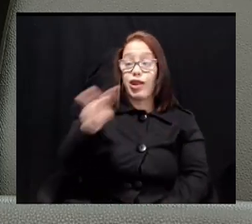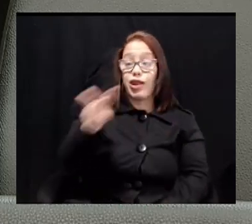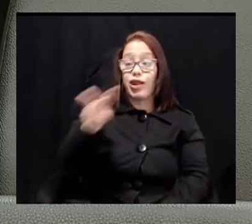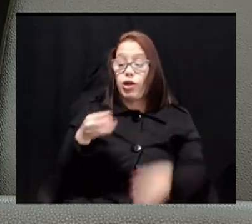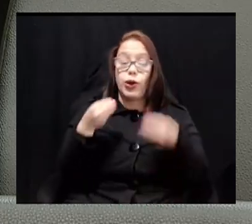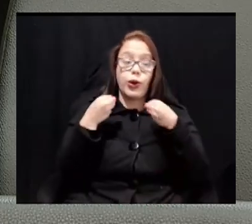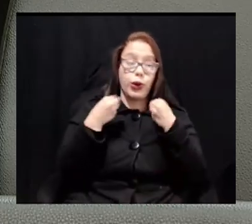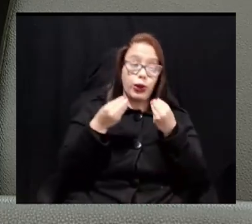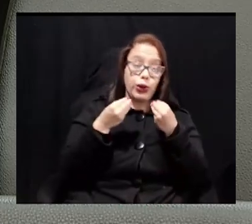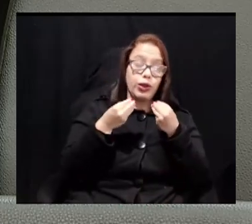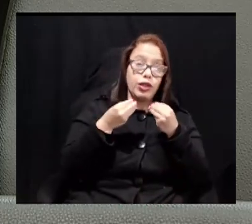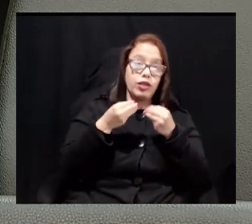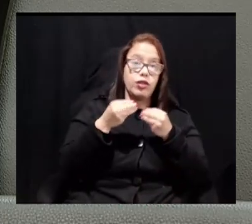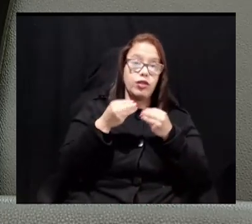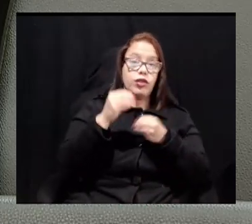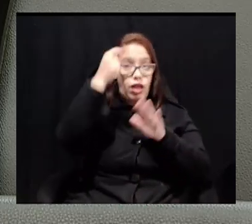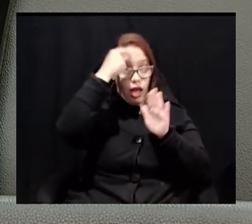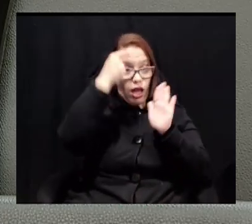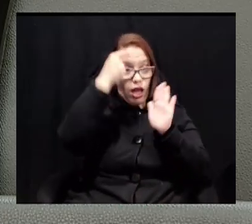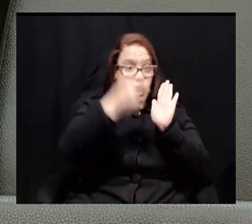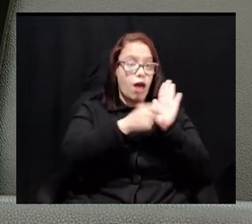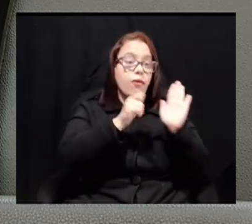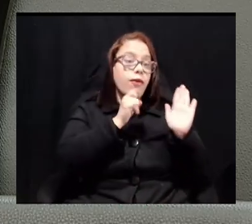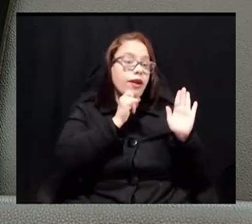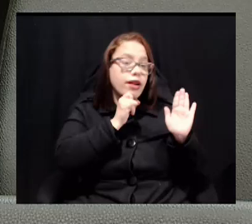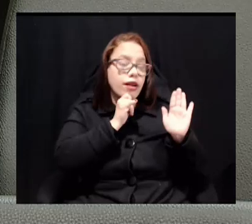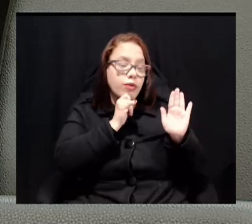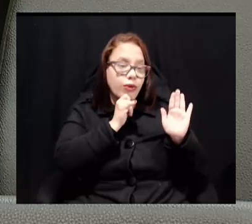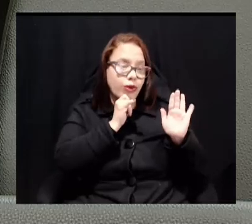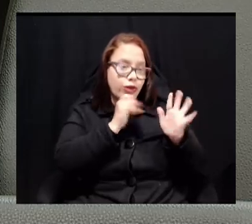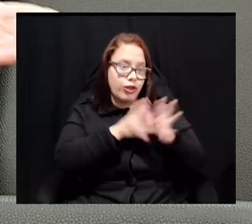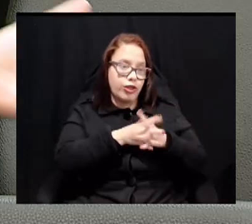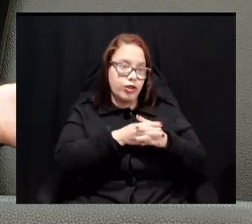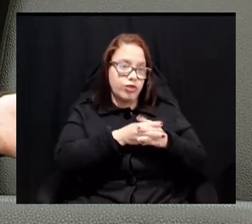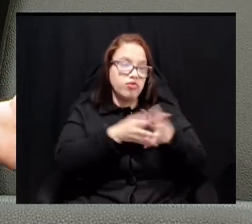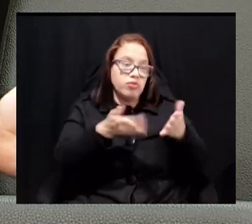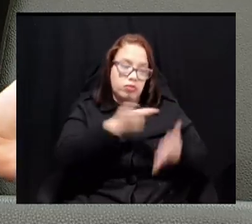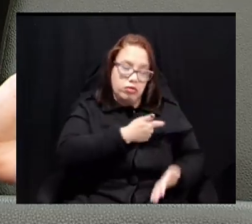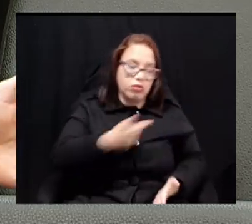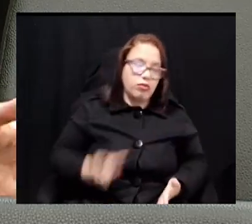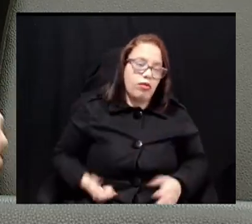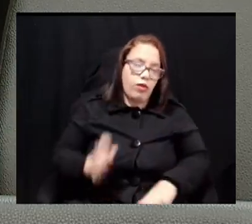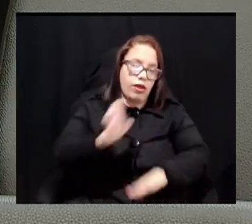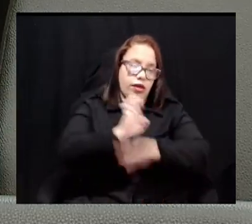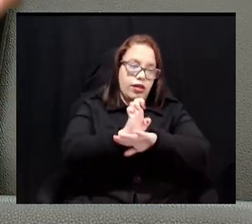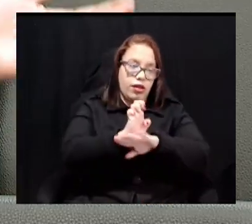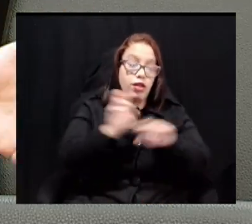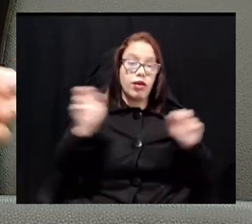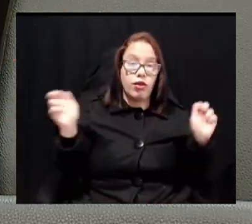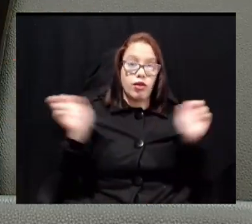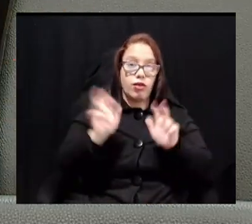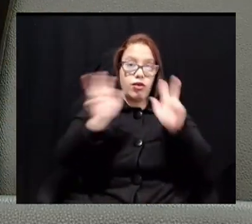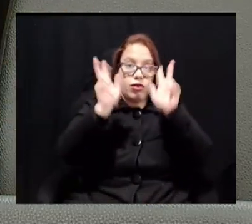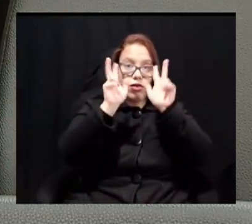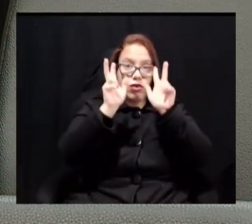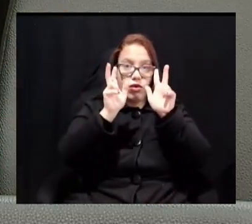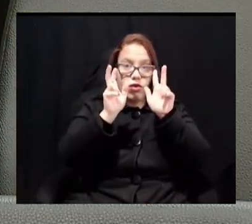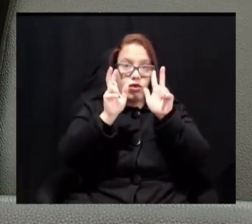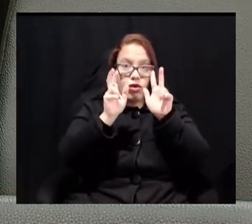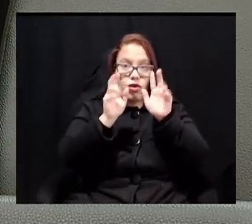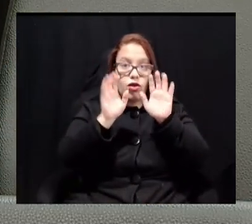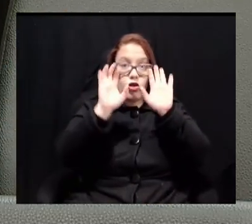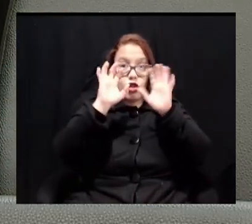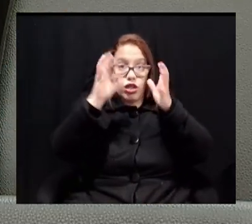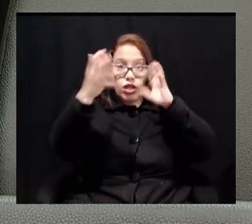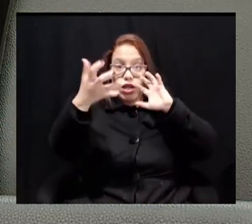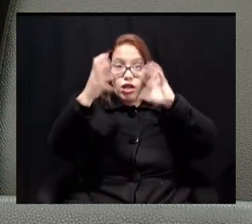Iaiá, por exemplo, a gente vê hoje o governo do estado de São Paulo com alerta meteorológico, que ele consegue disparar de acordo com